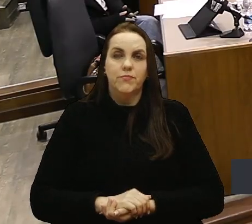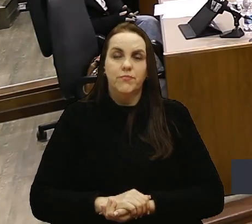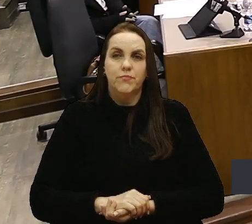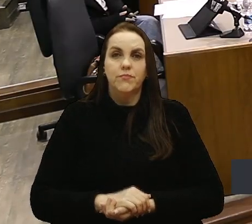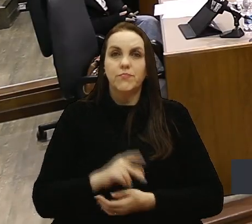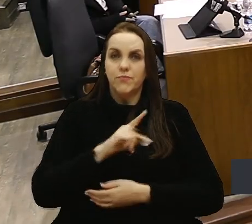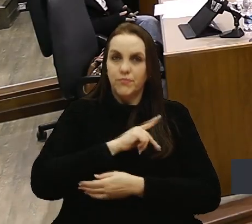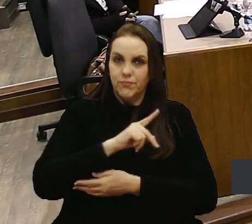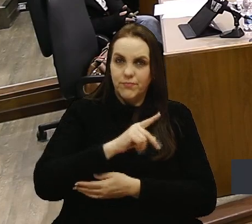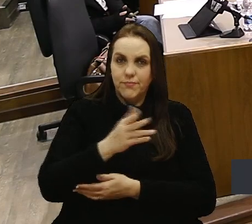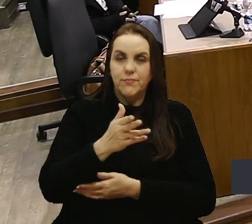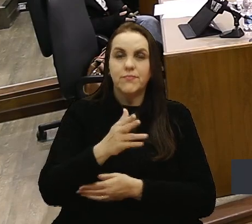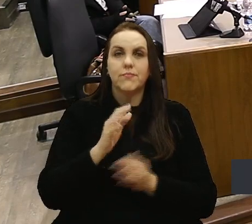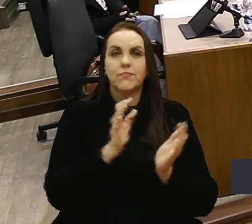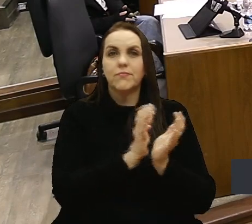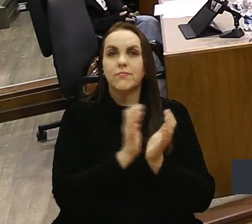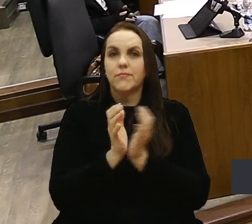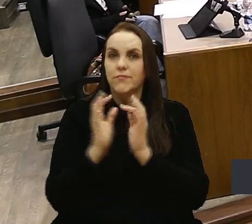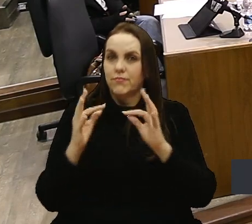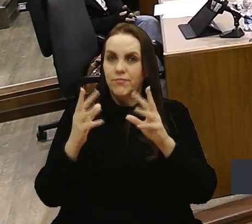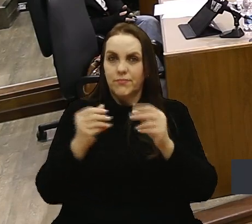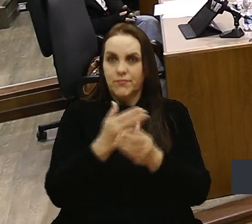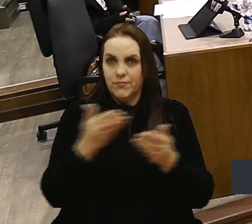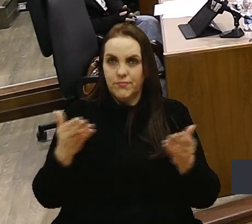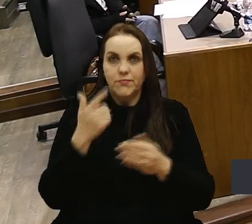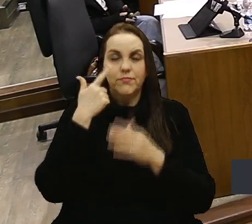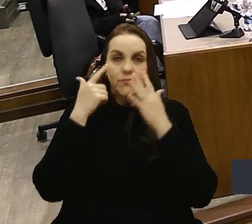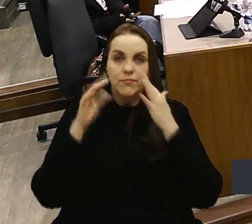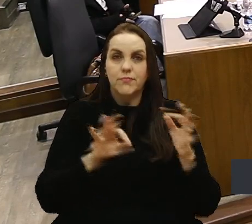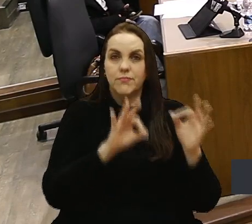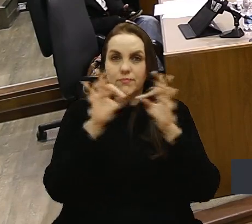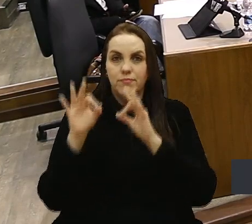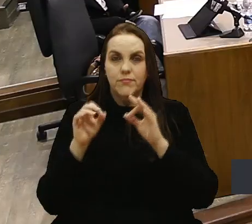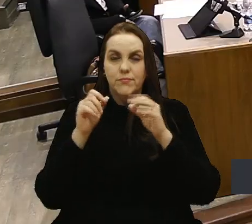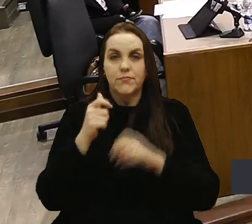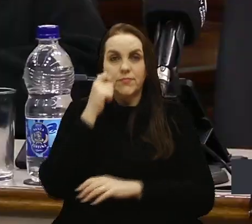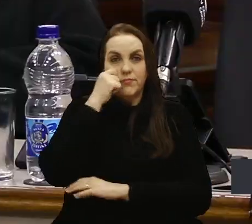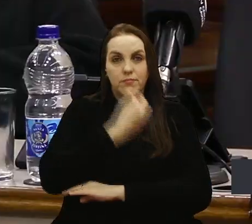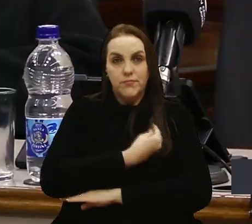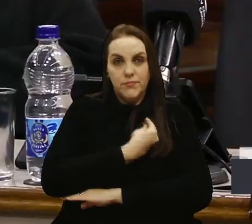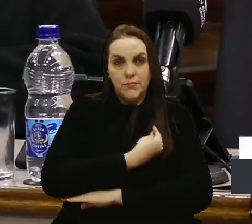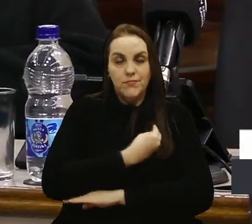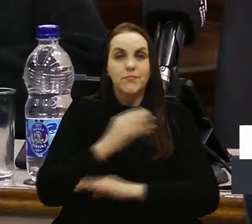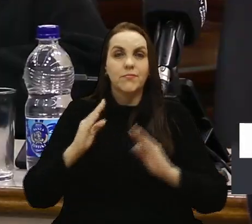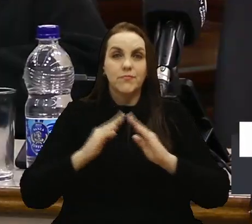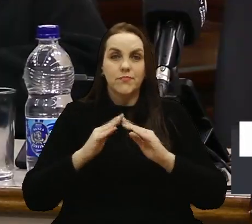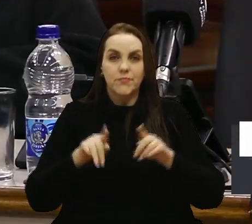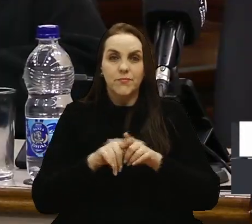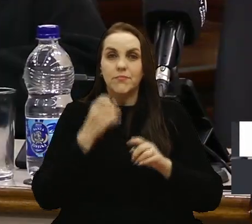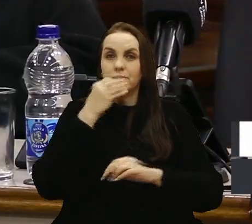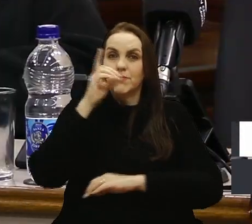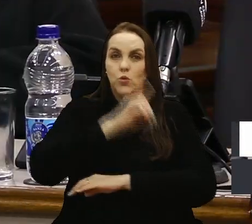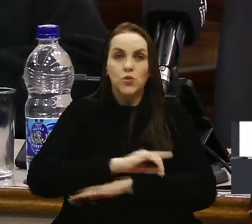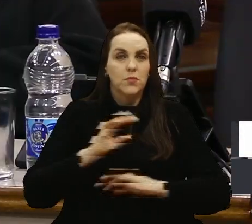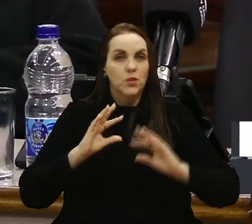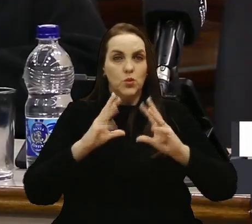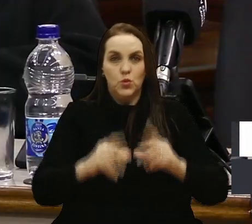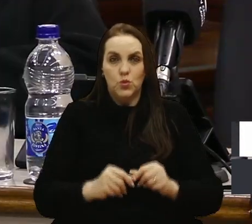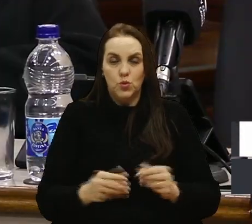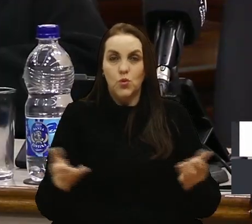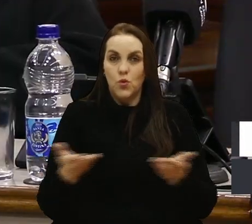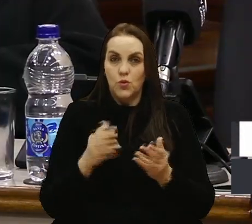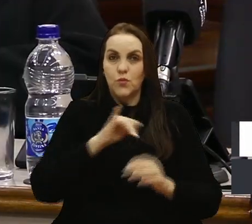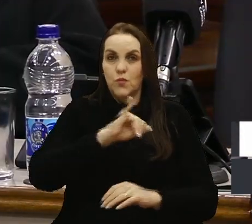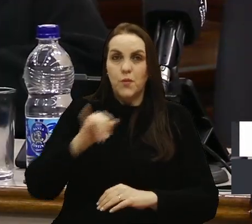Senhor presidente, nobres pares, todos que nos assistem daqui, de casa, bom dia a todos. Eu hoje quero aproveitar